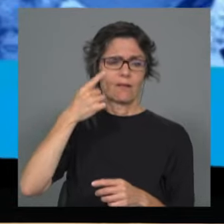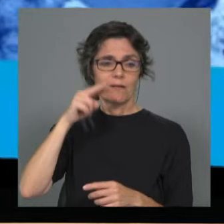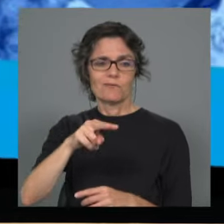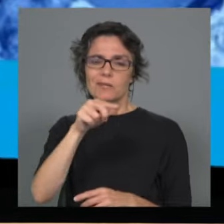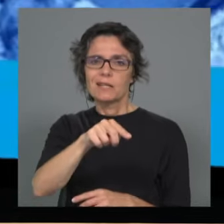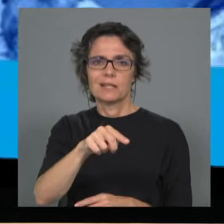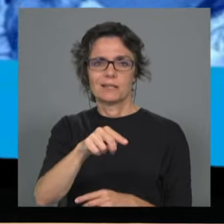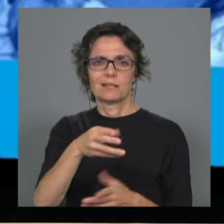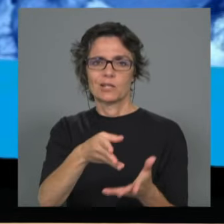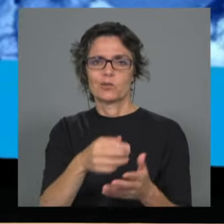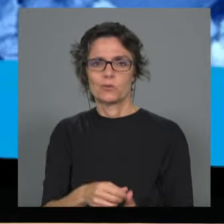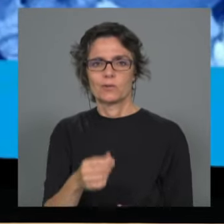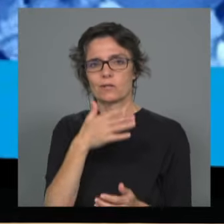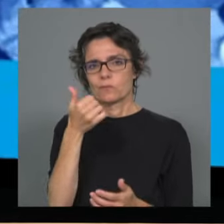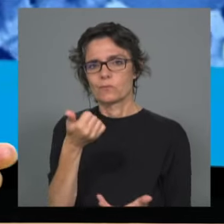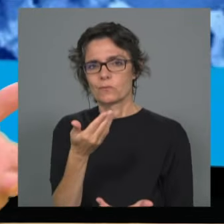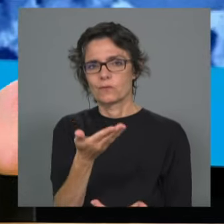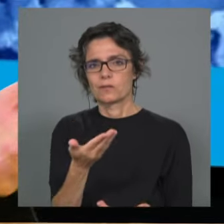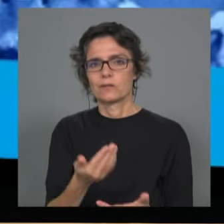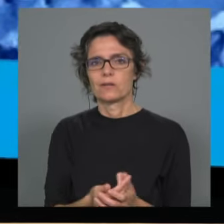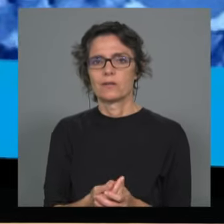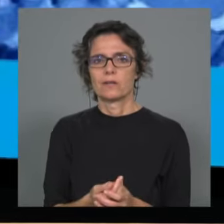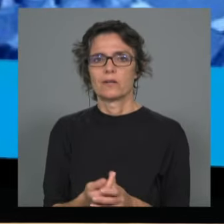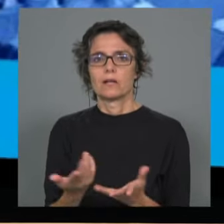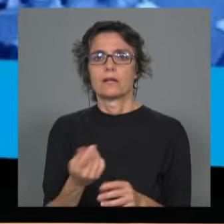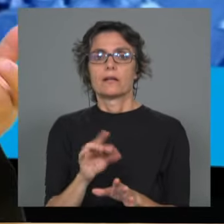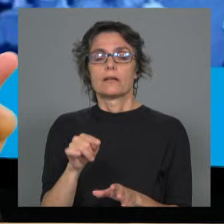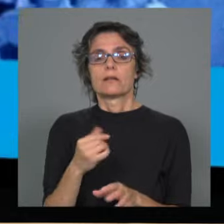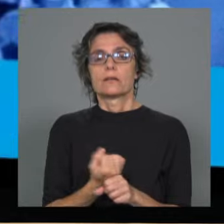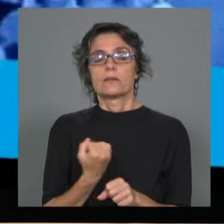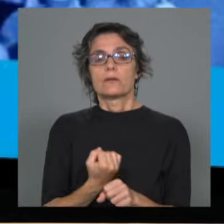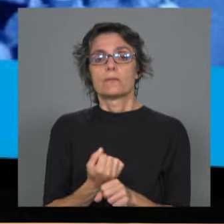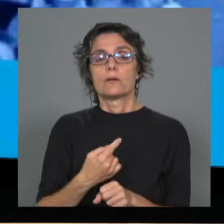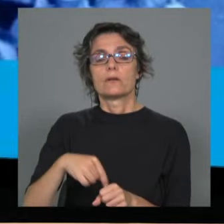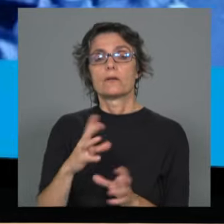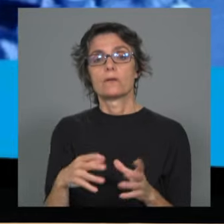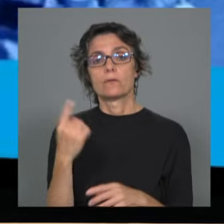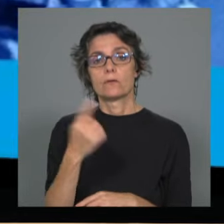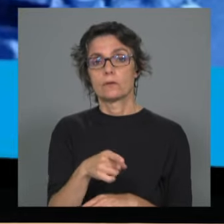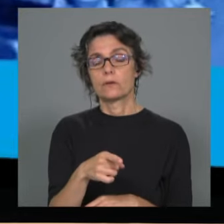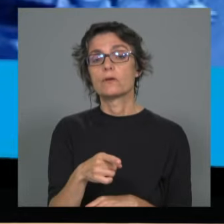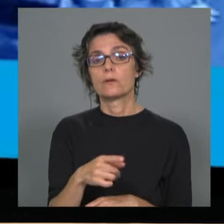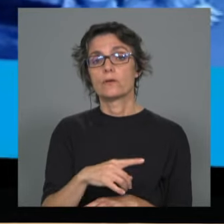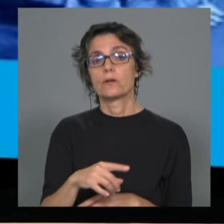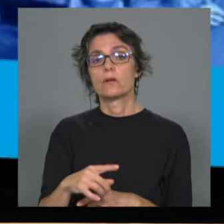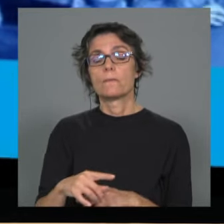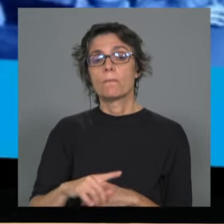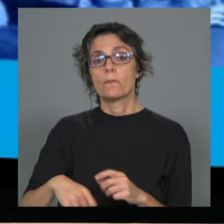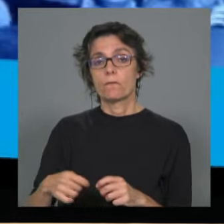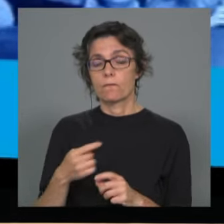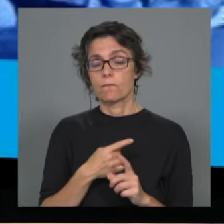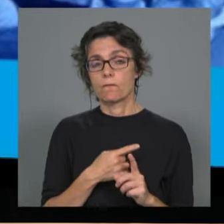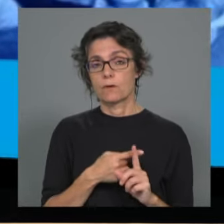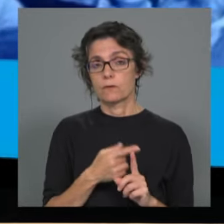encontro, e isso é bonito. E claro que isto é um trabalho que não deve ser só um frade franciscano, deve ser a centralidade da nossa vida